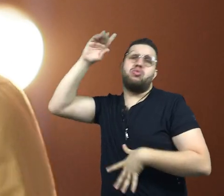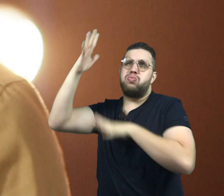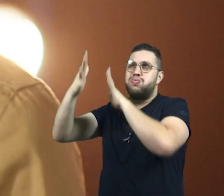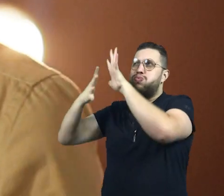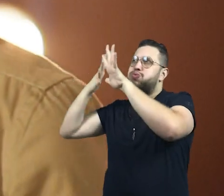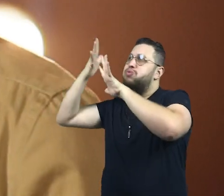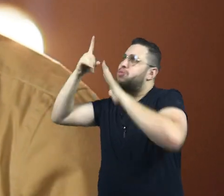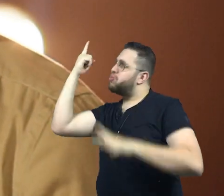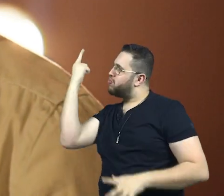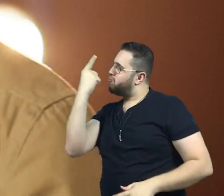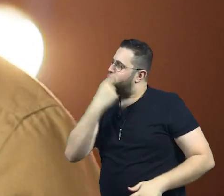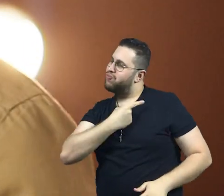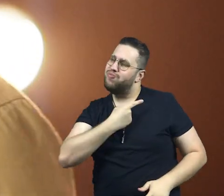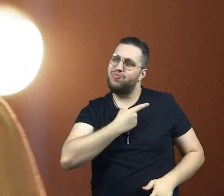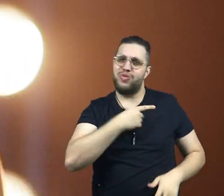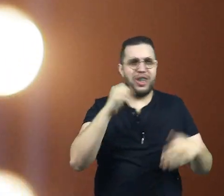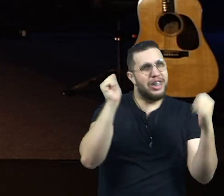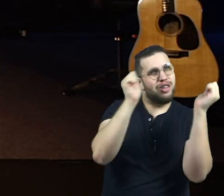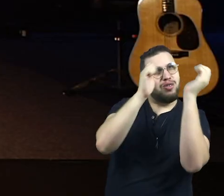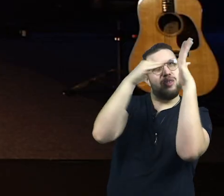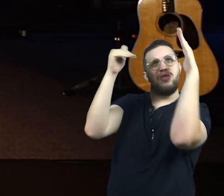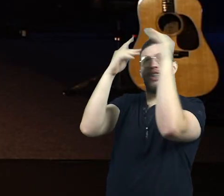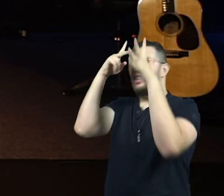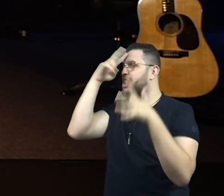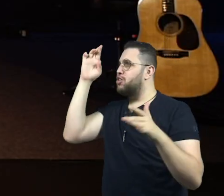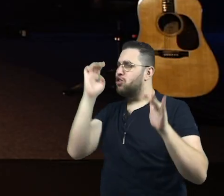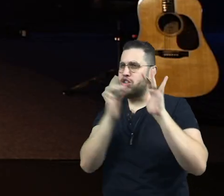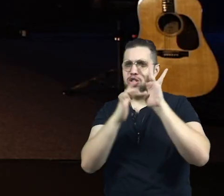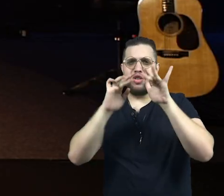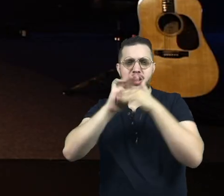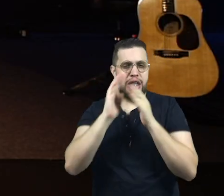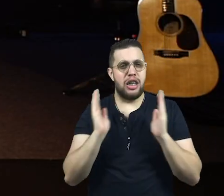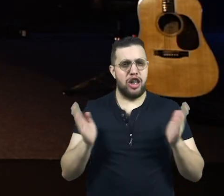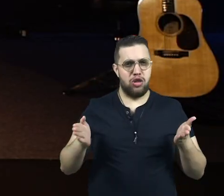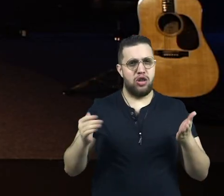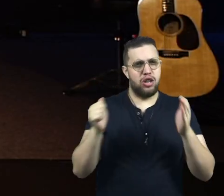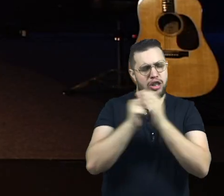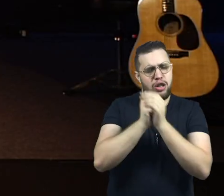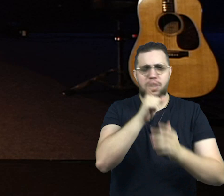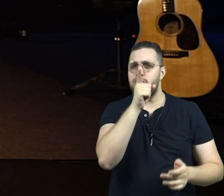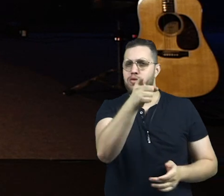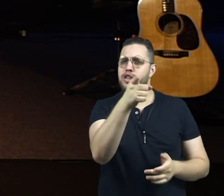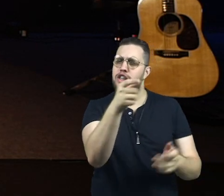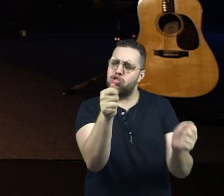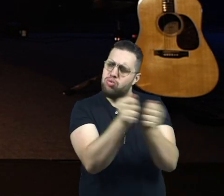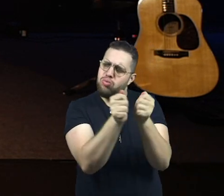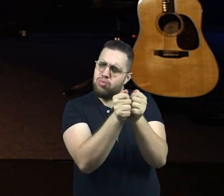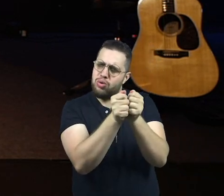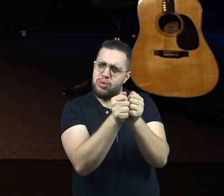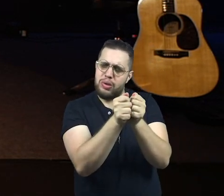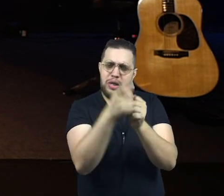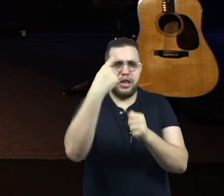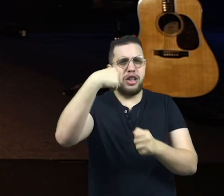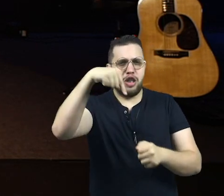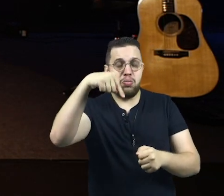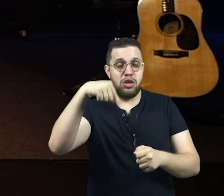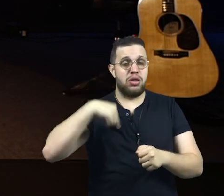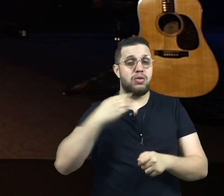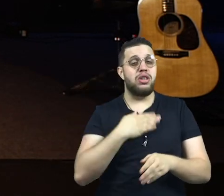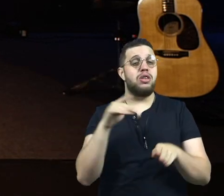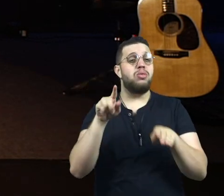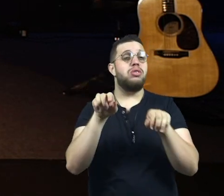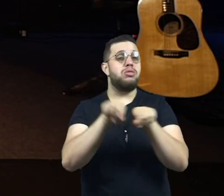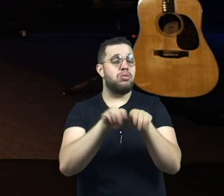palavra. Amém. Louvado seja o Senhor Jesus. Eu quero orar então neste momento com você. E a gente vai em seguida fazer o nosso tempo